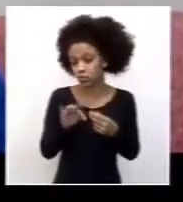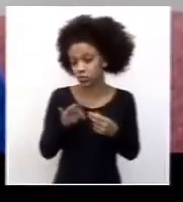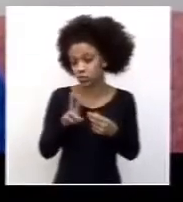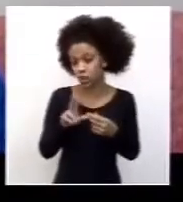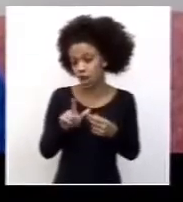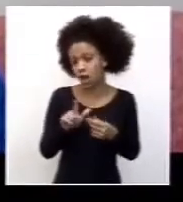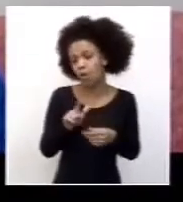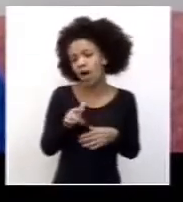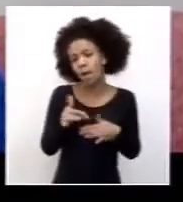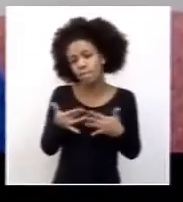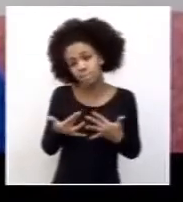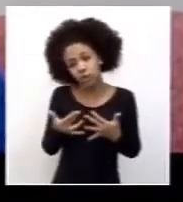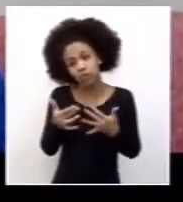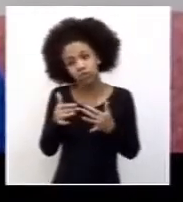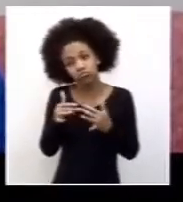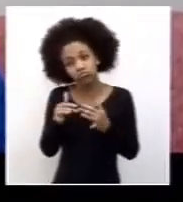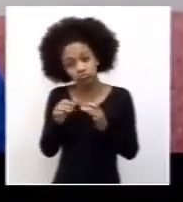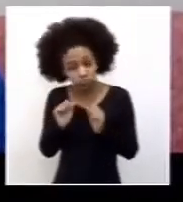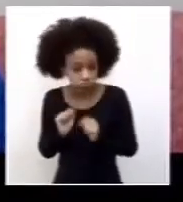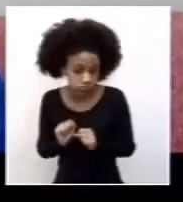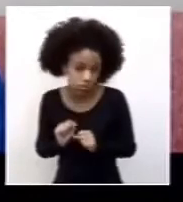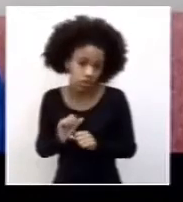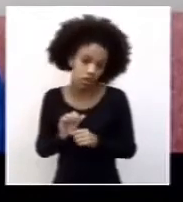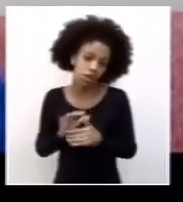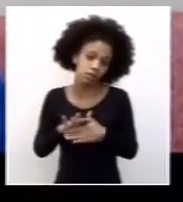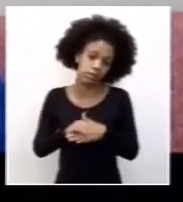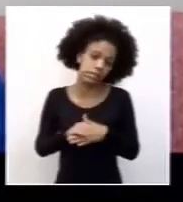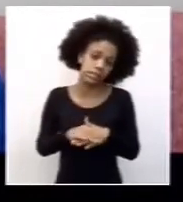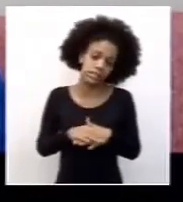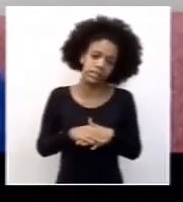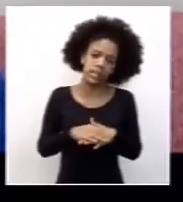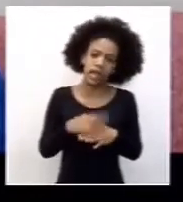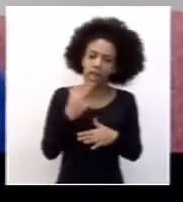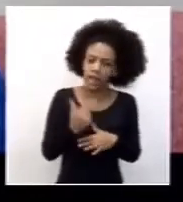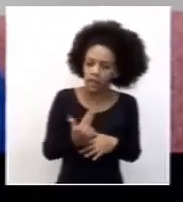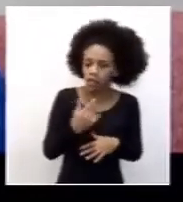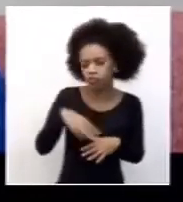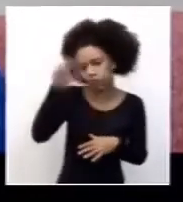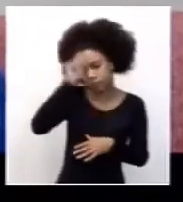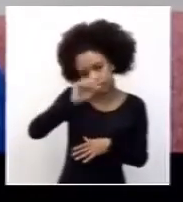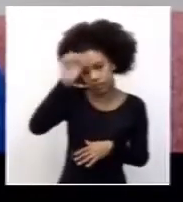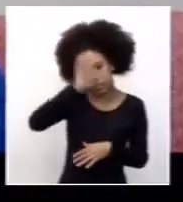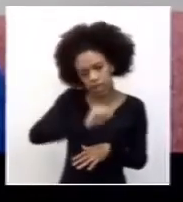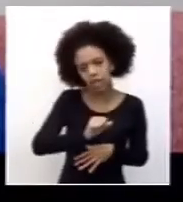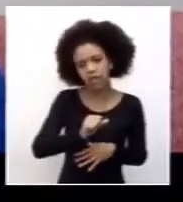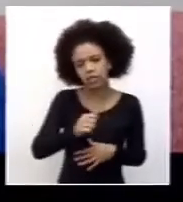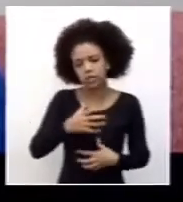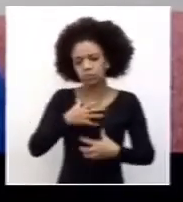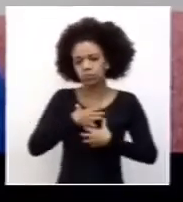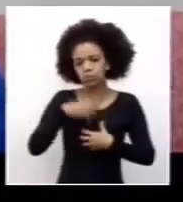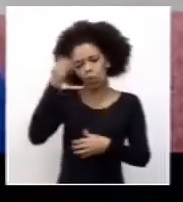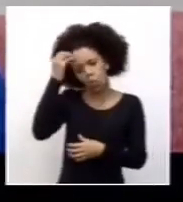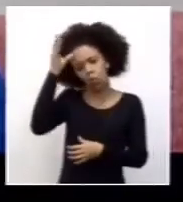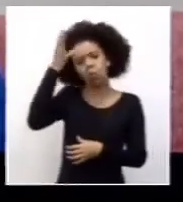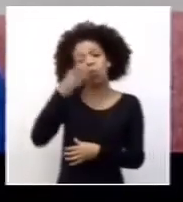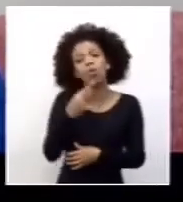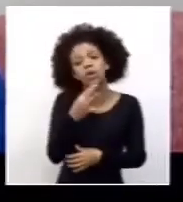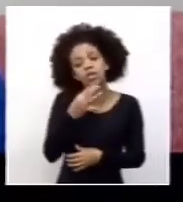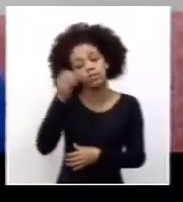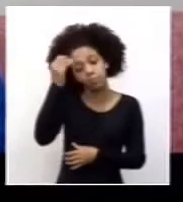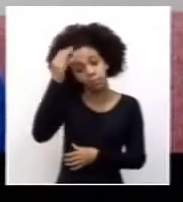como dimensão física os ambientes virtuais de aprendizagem, jogos, redes sociais